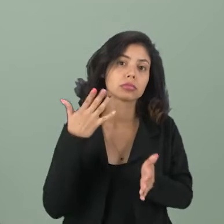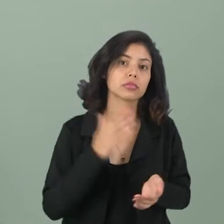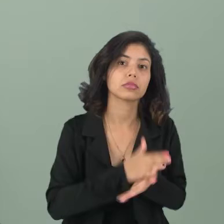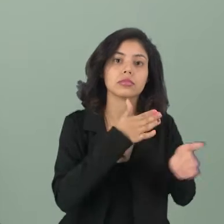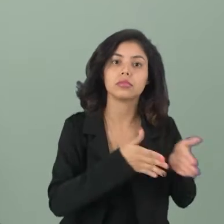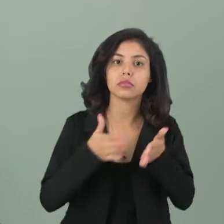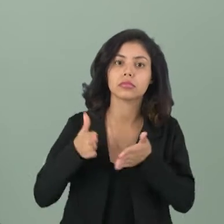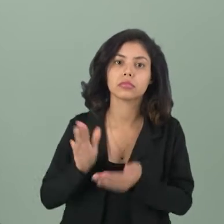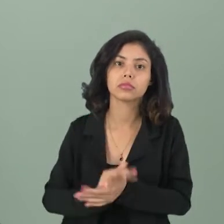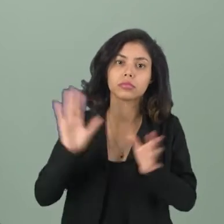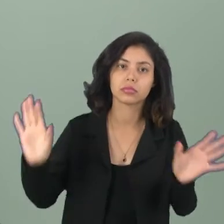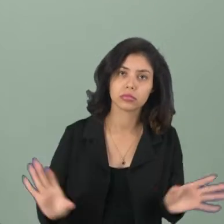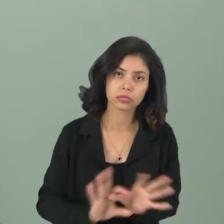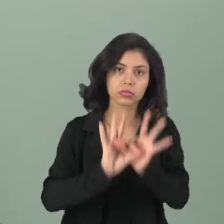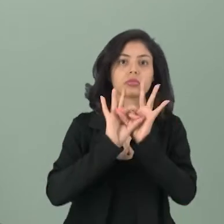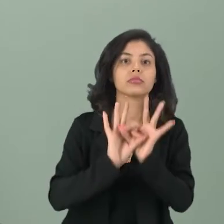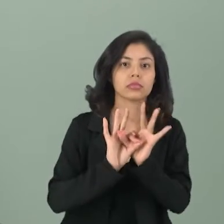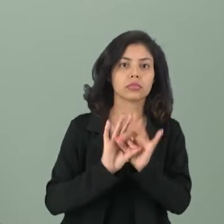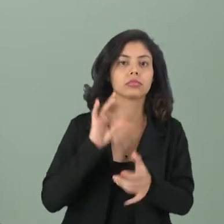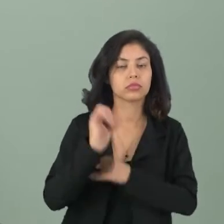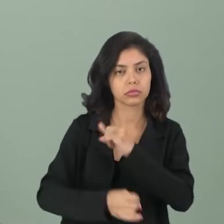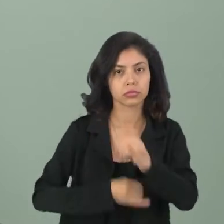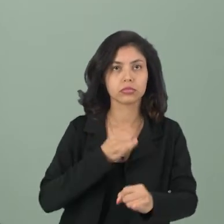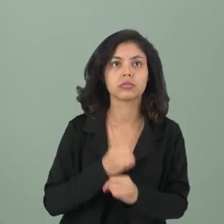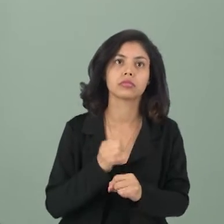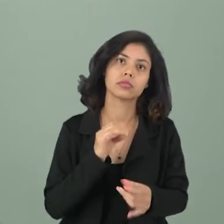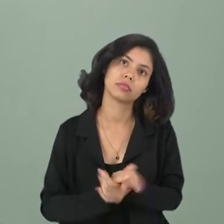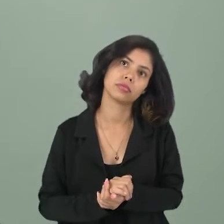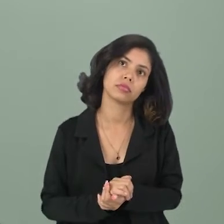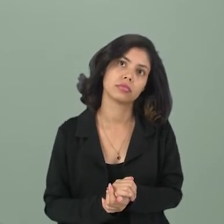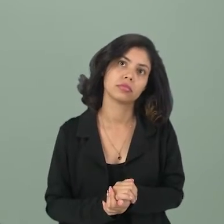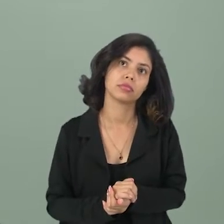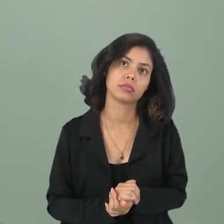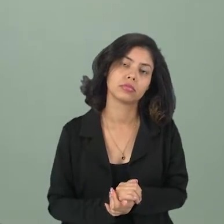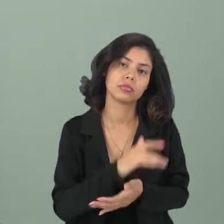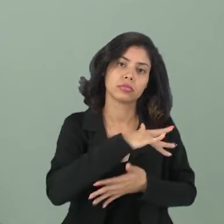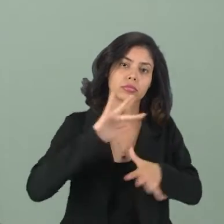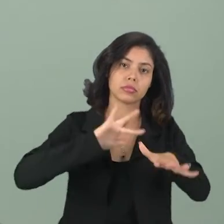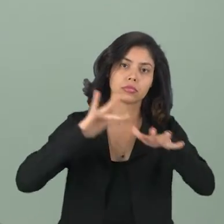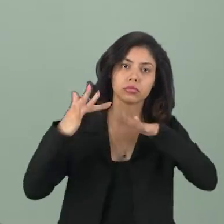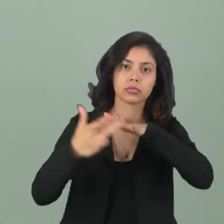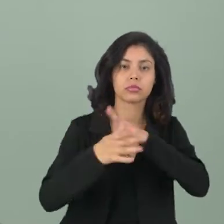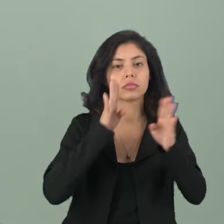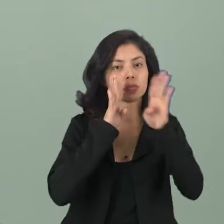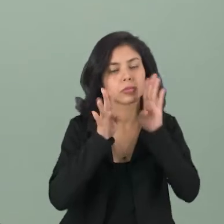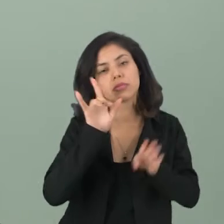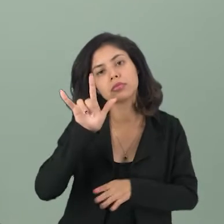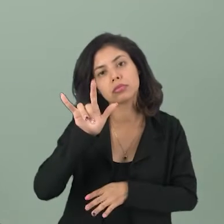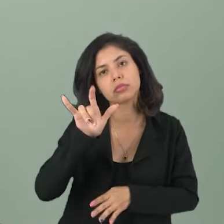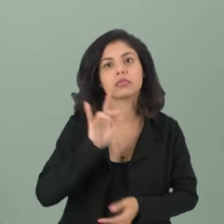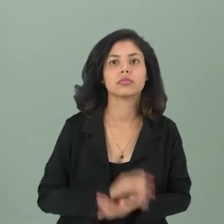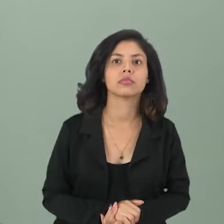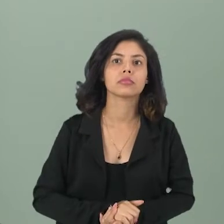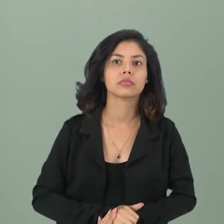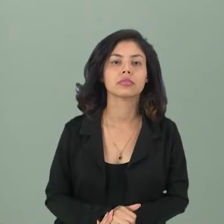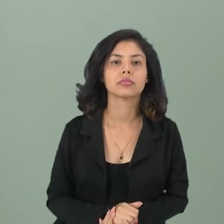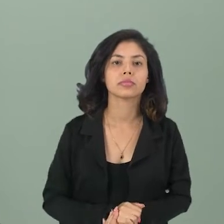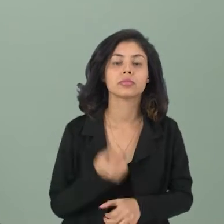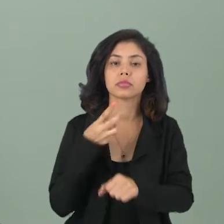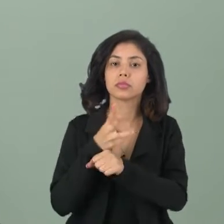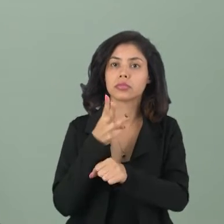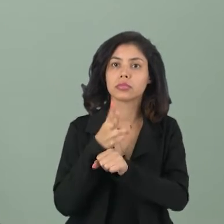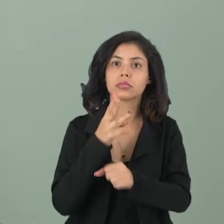muito deve ter passar aí conectada né A internet somente nas redes sociais Facebook Instagram né